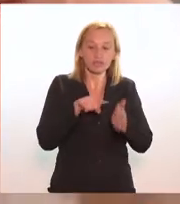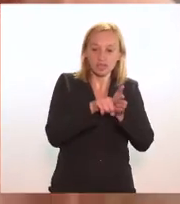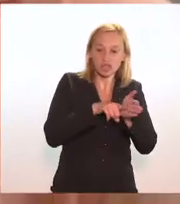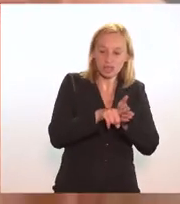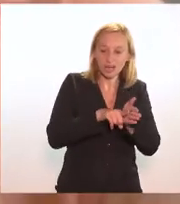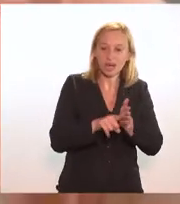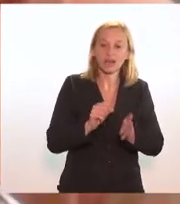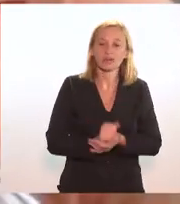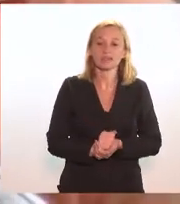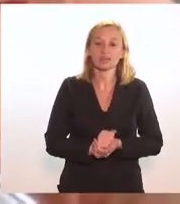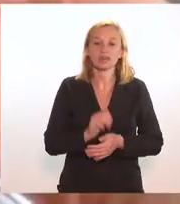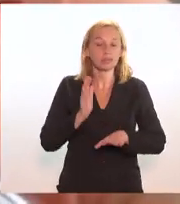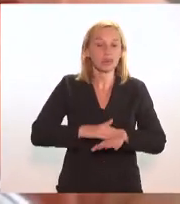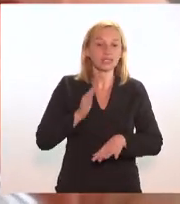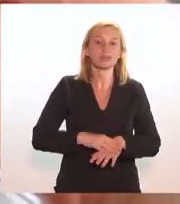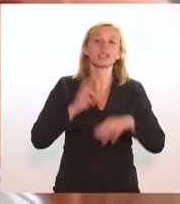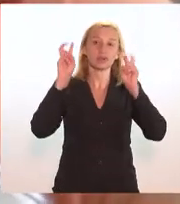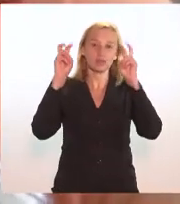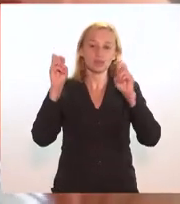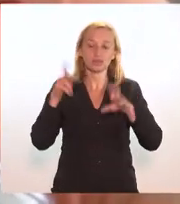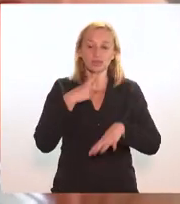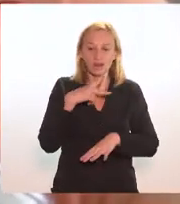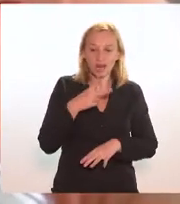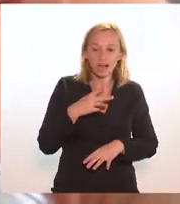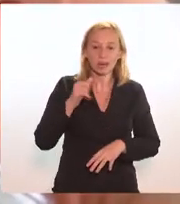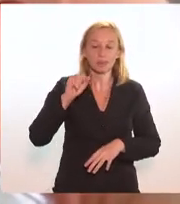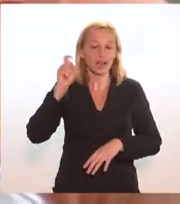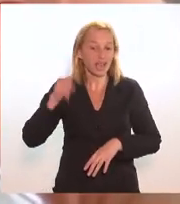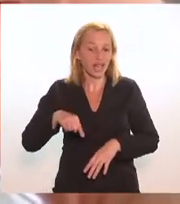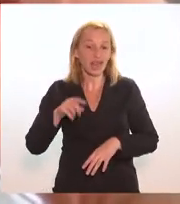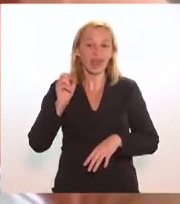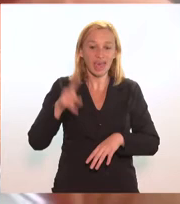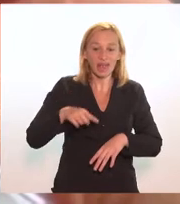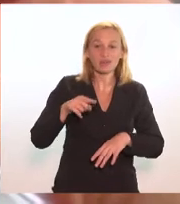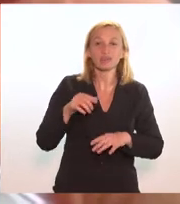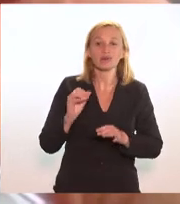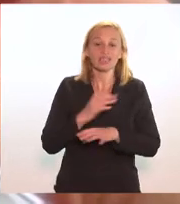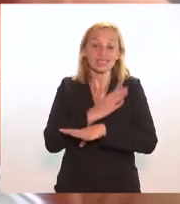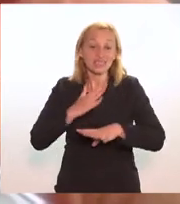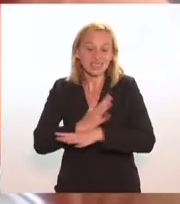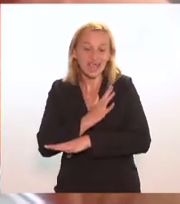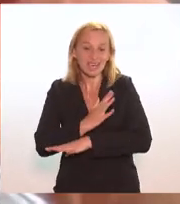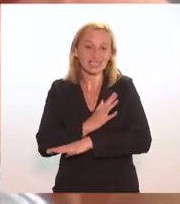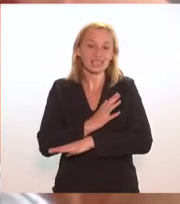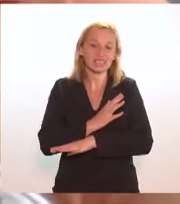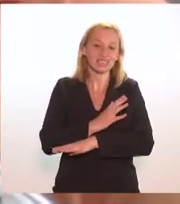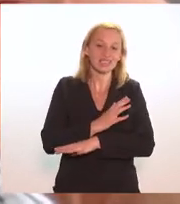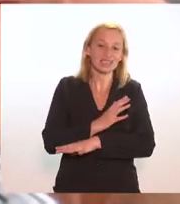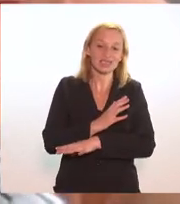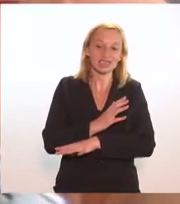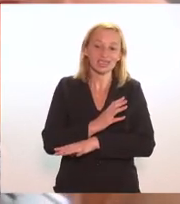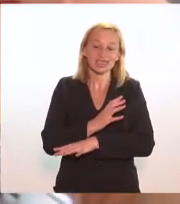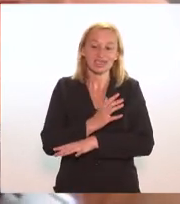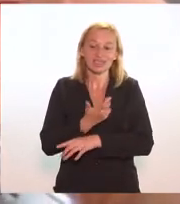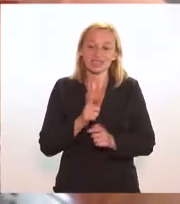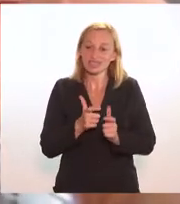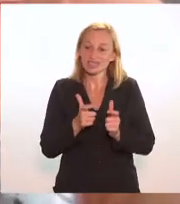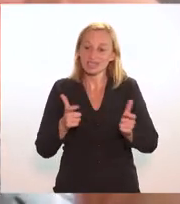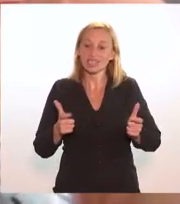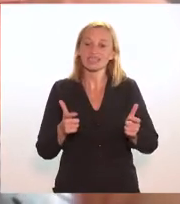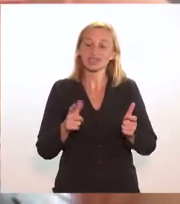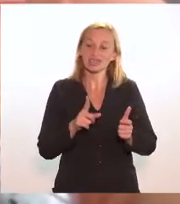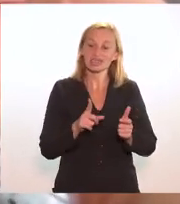aprimorar ainda cada vez mais isso. Macaé, que é uma cidade que arrecada mais que algumas regiões do